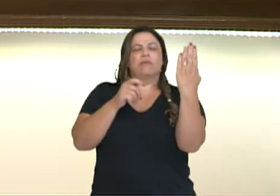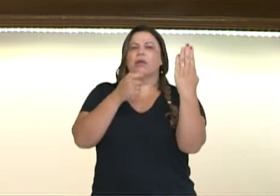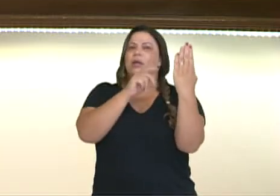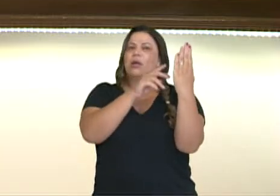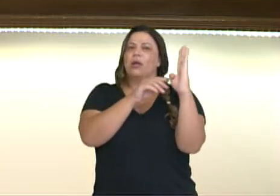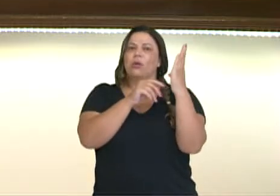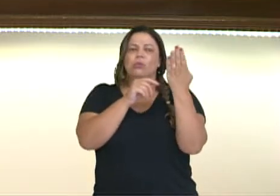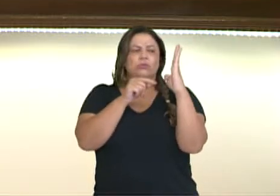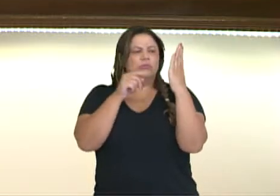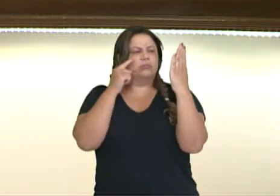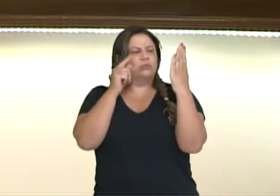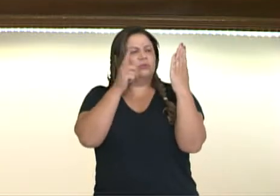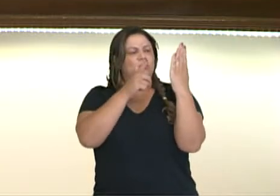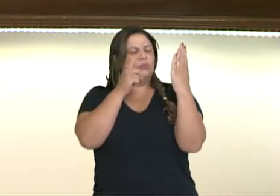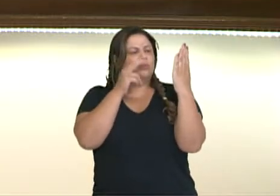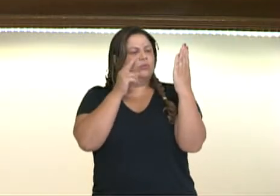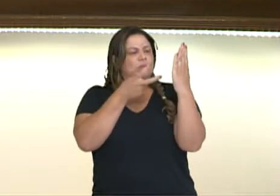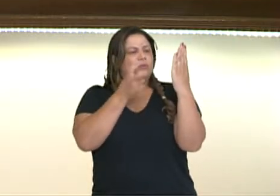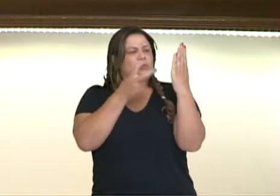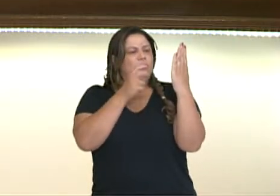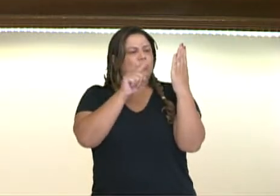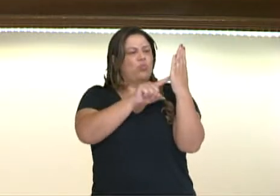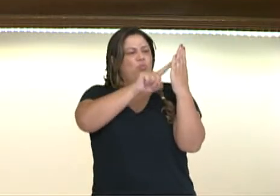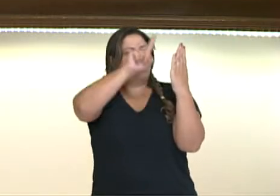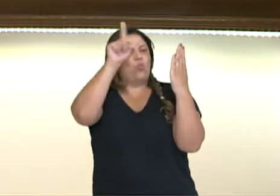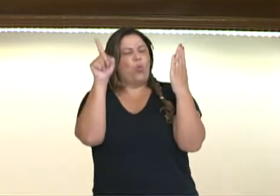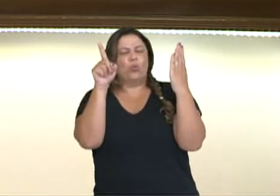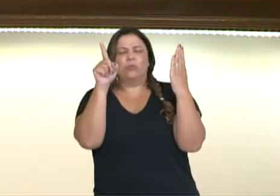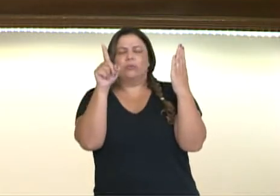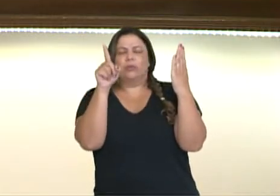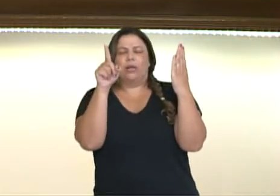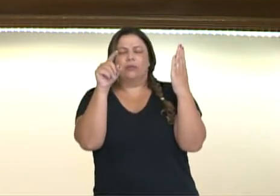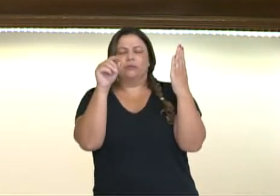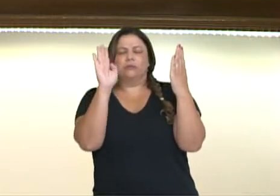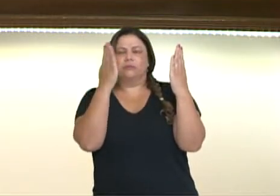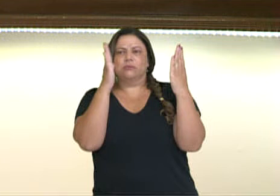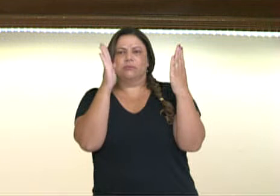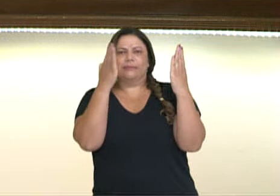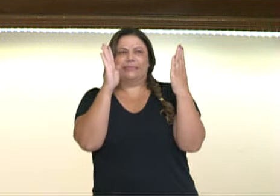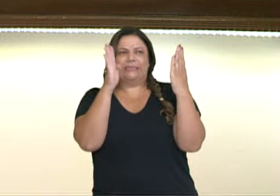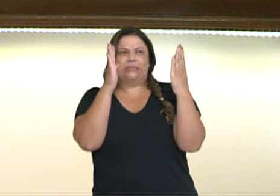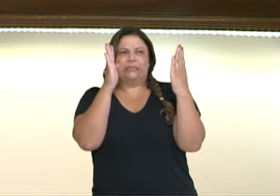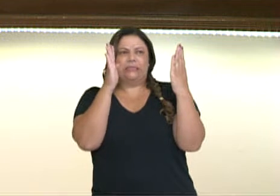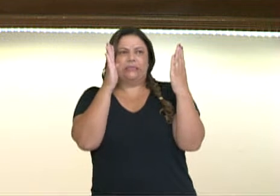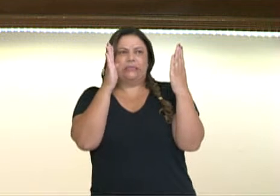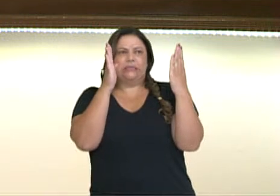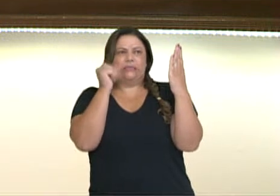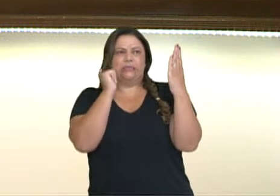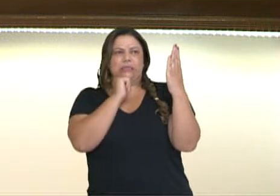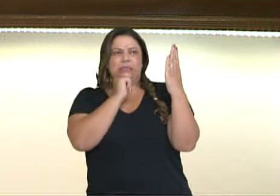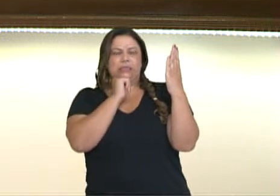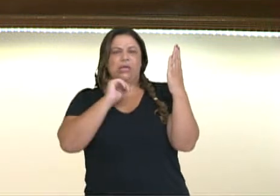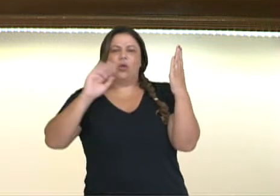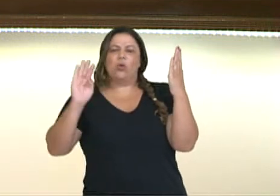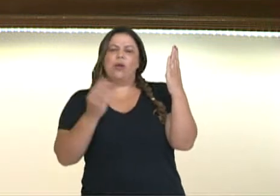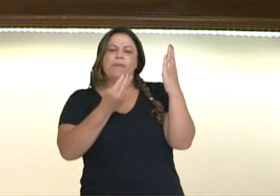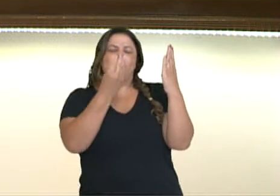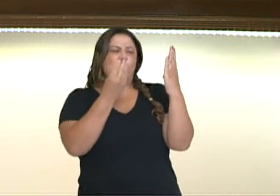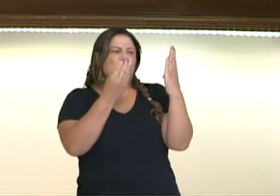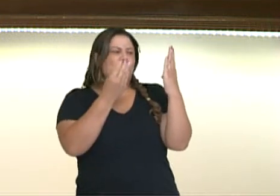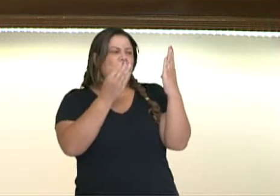ele conseguir enxergar o outro lado da madeira que ele não olhava. E com a mão direita, ele começou a